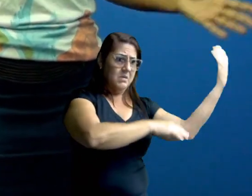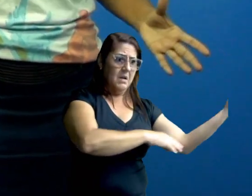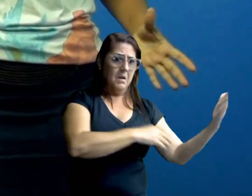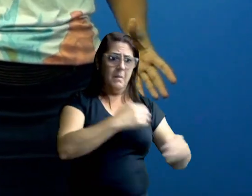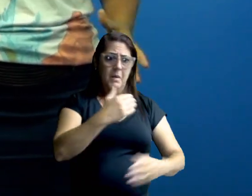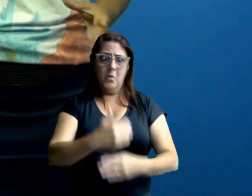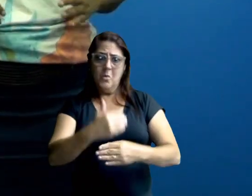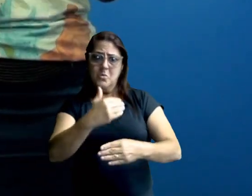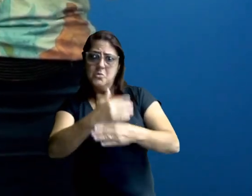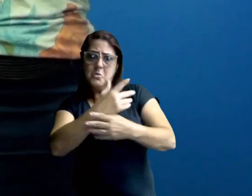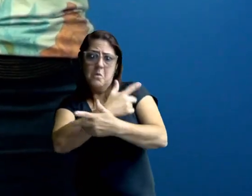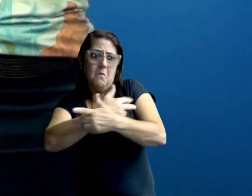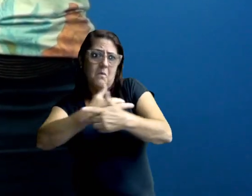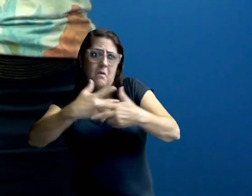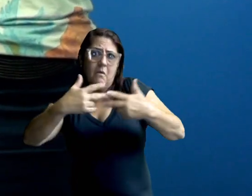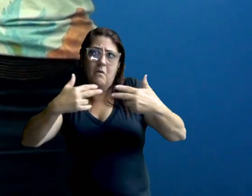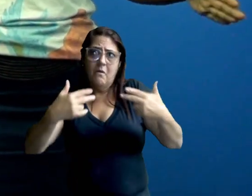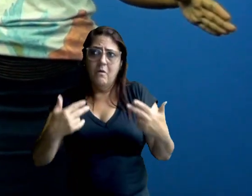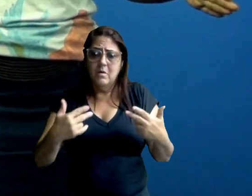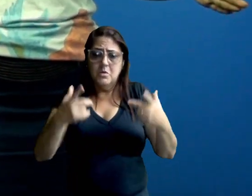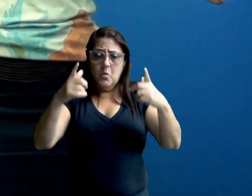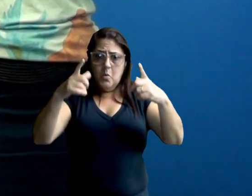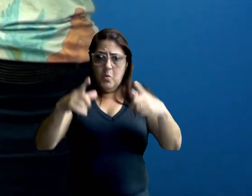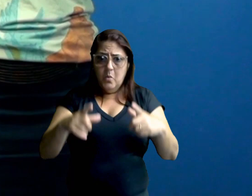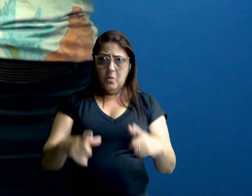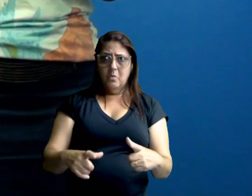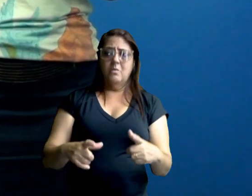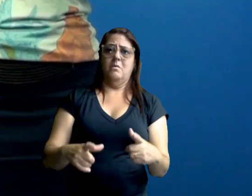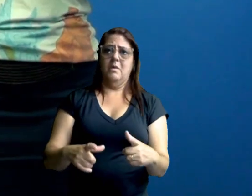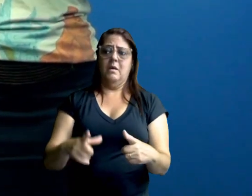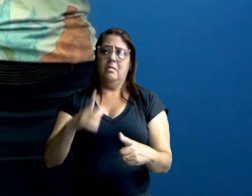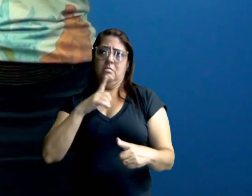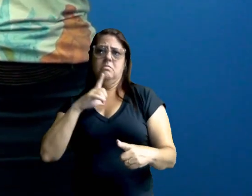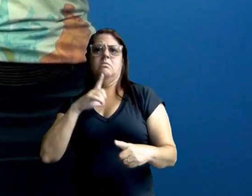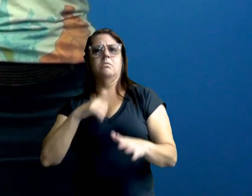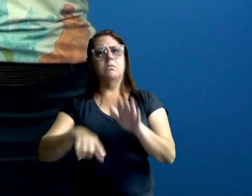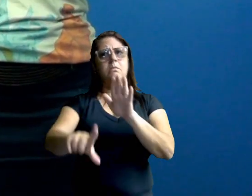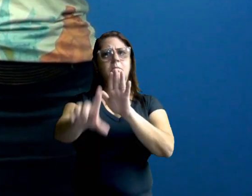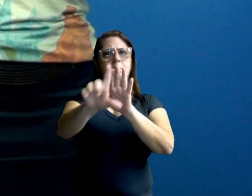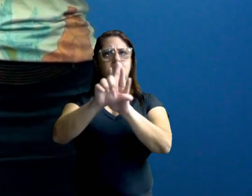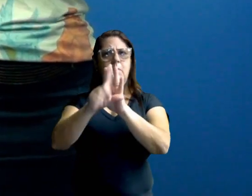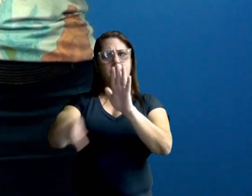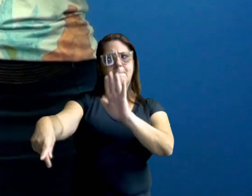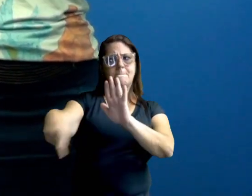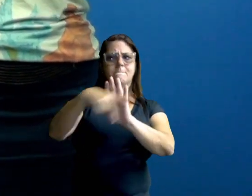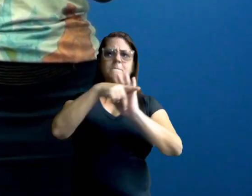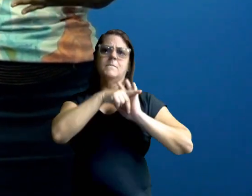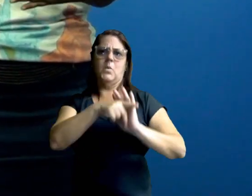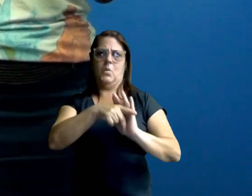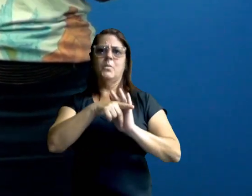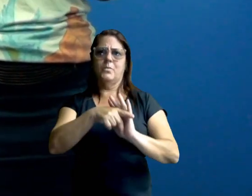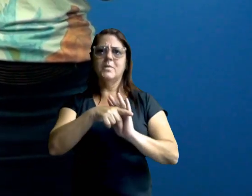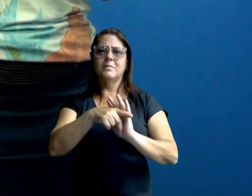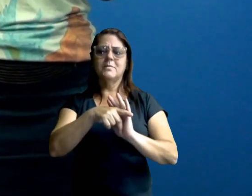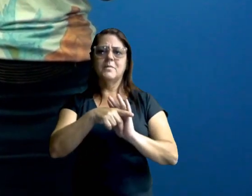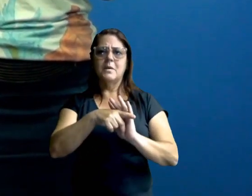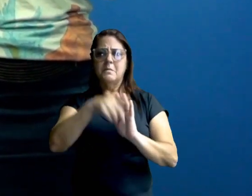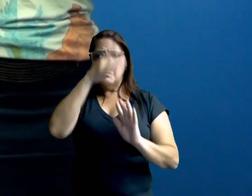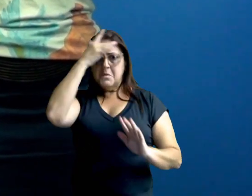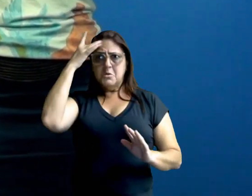construir alguma coisa, tá? Aquele lugar ali, ele tem leis específicas que dizem, ó, você só